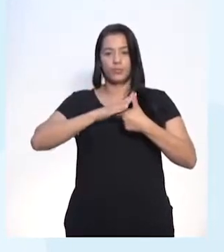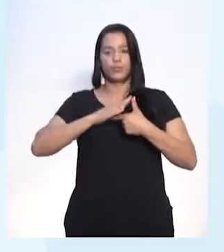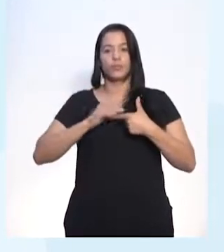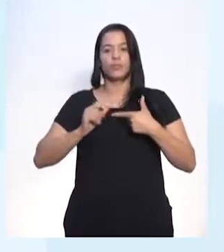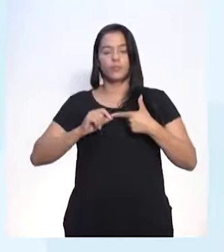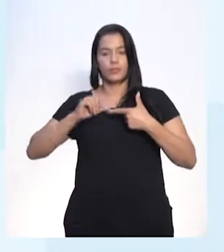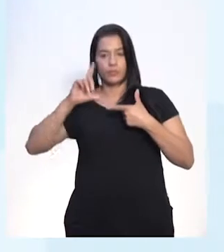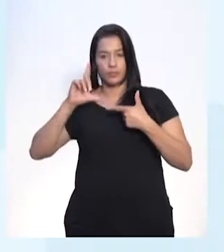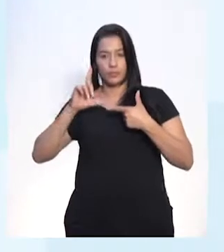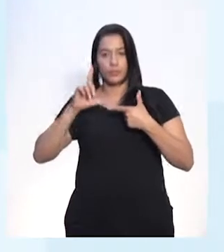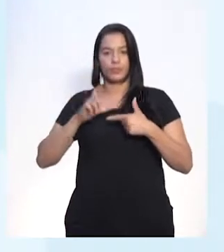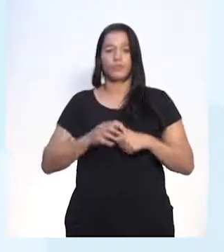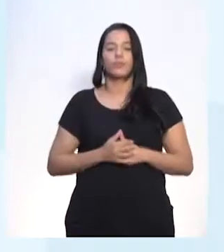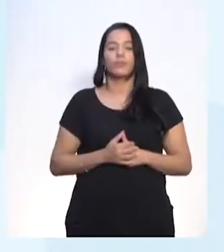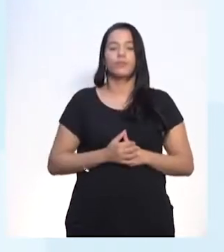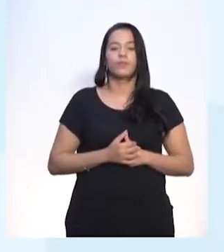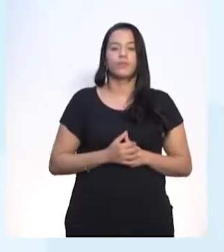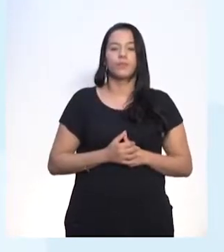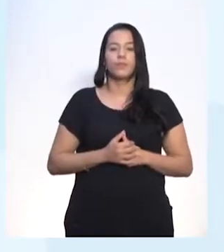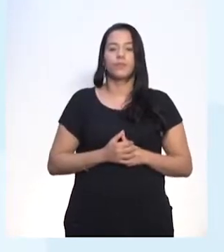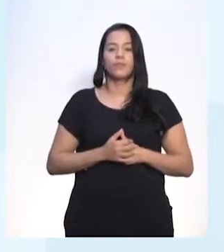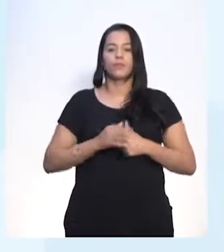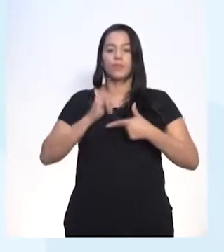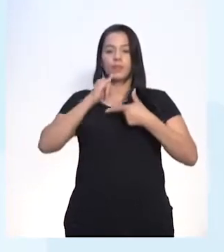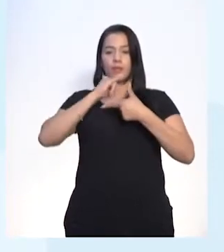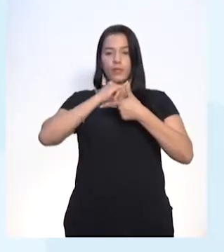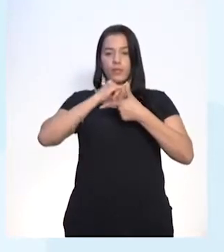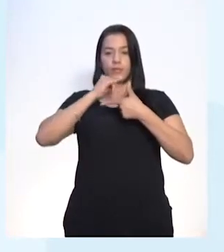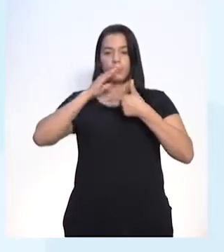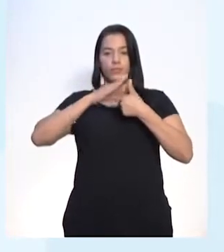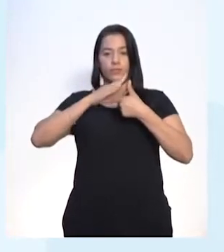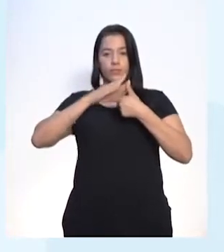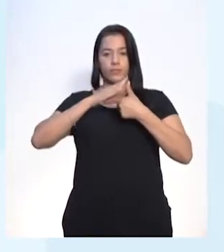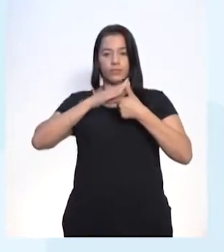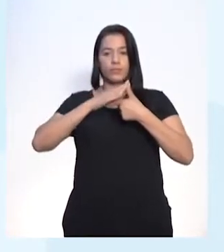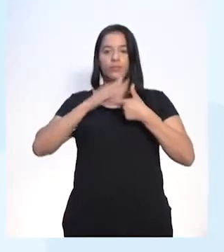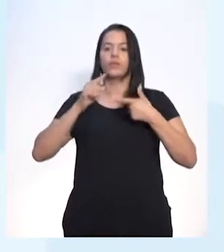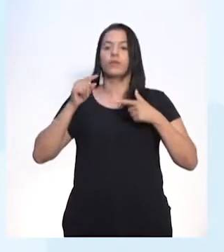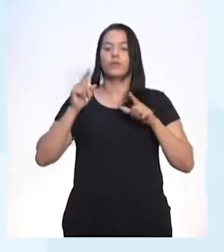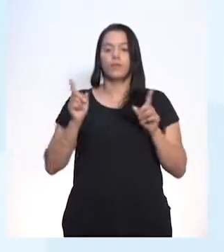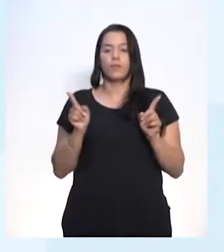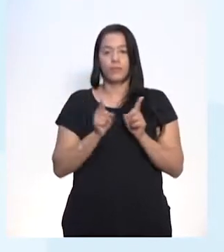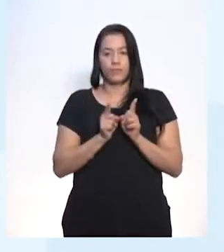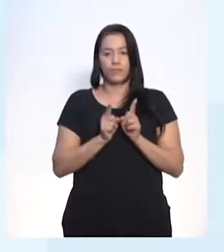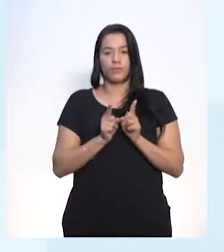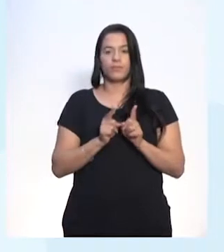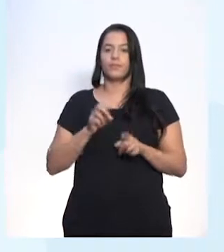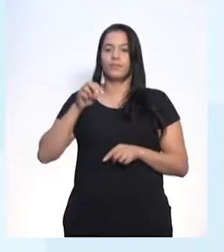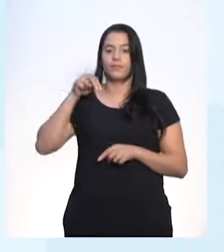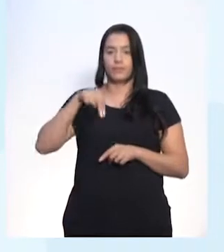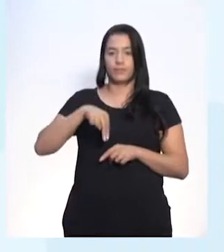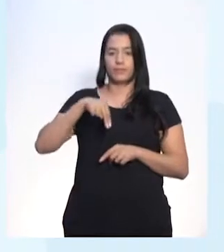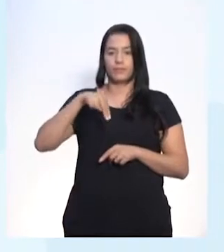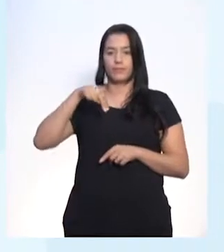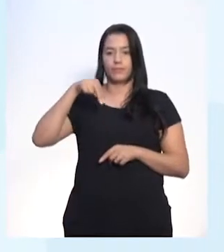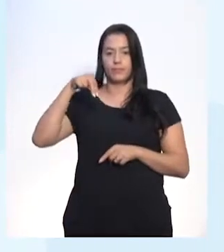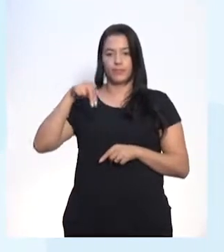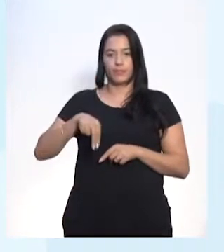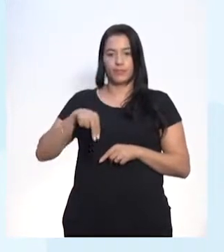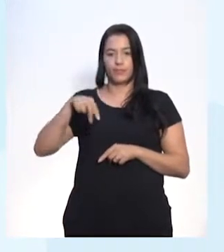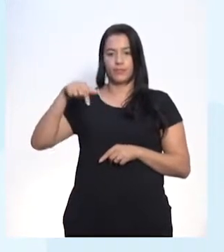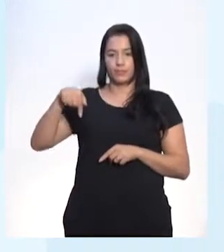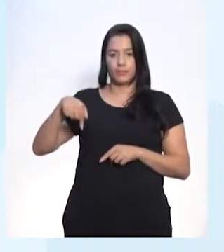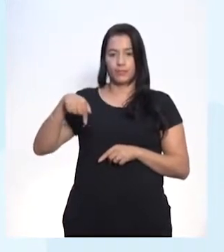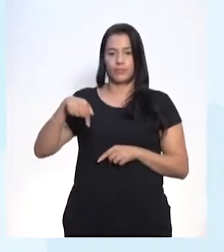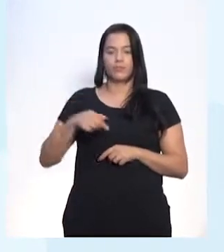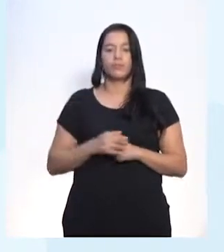no triângulo grandão, e hipotenusa e cateto maior no triângulo MNQ.